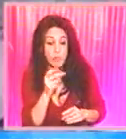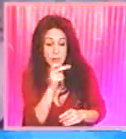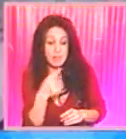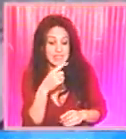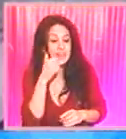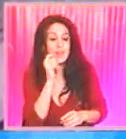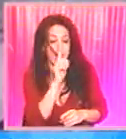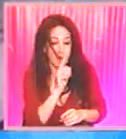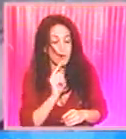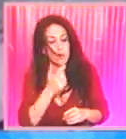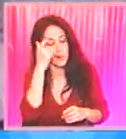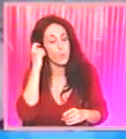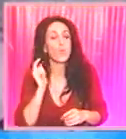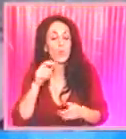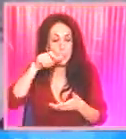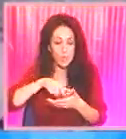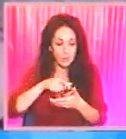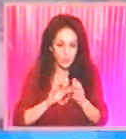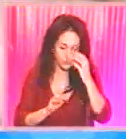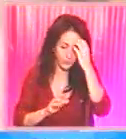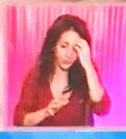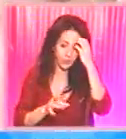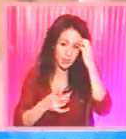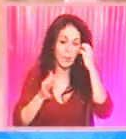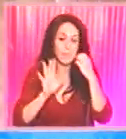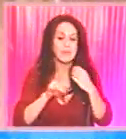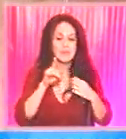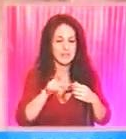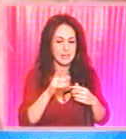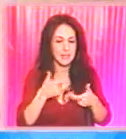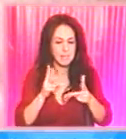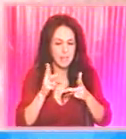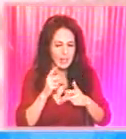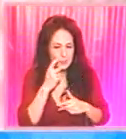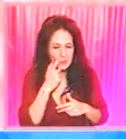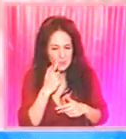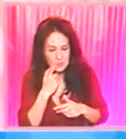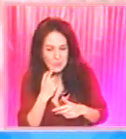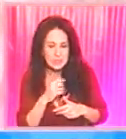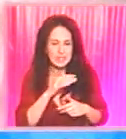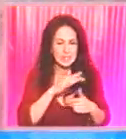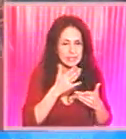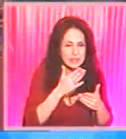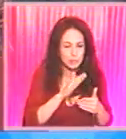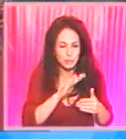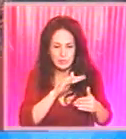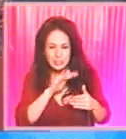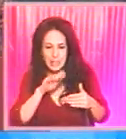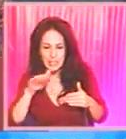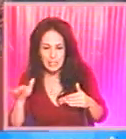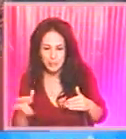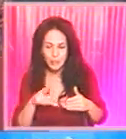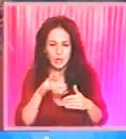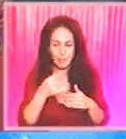Pronto. Agora, o David tem outros métodos muito mais avançados, parecidos até com a ficção científica. Já os vimos em alguns